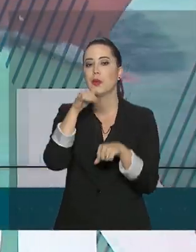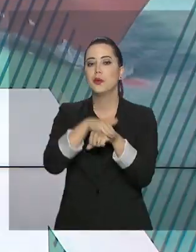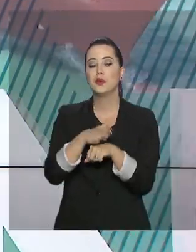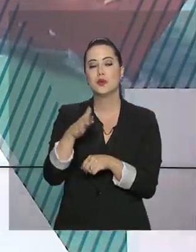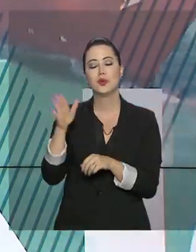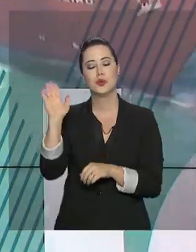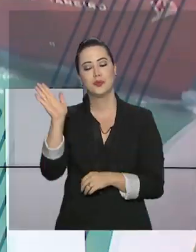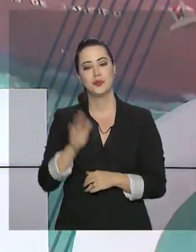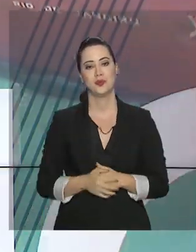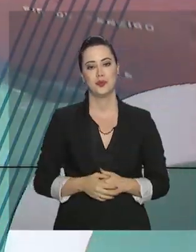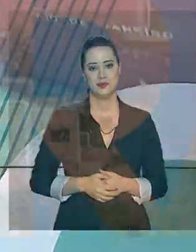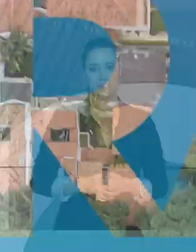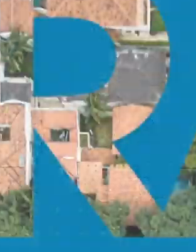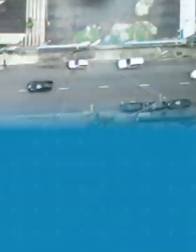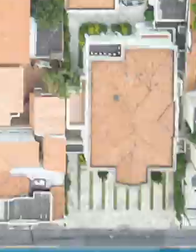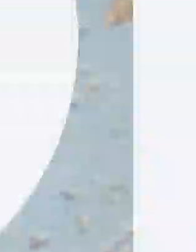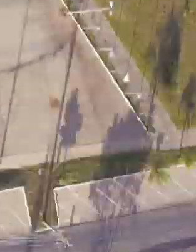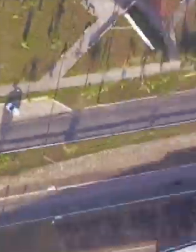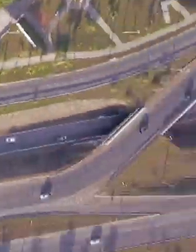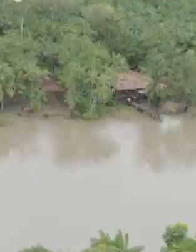e até amanhã